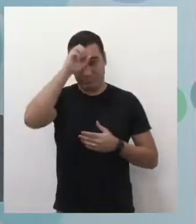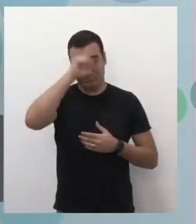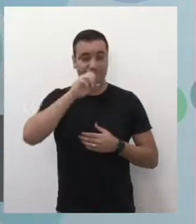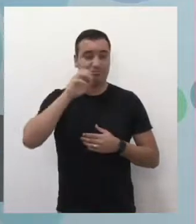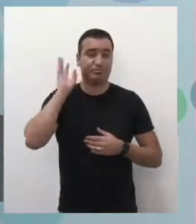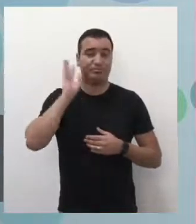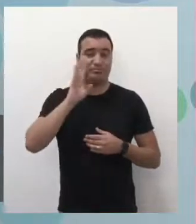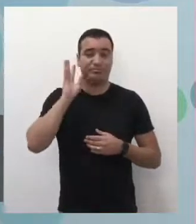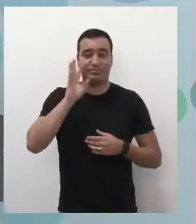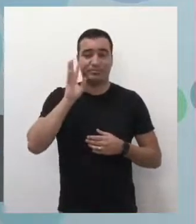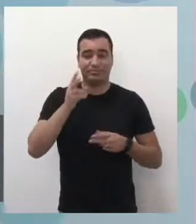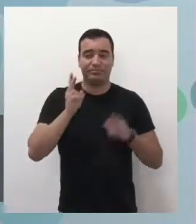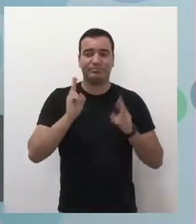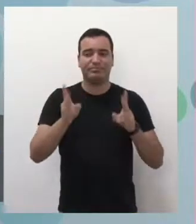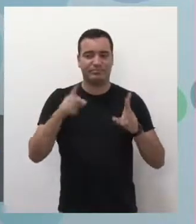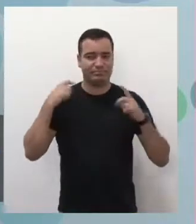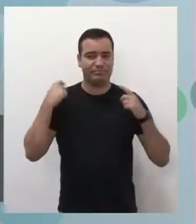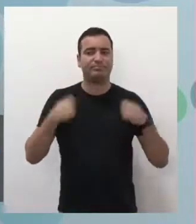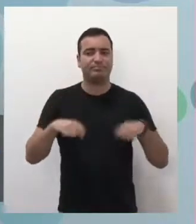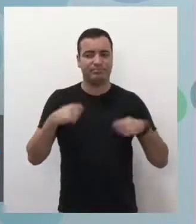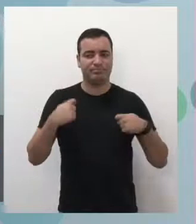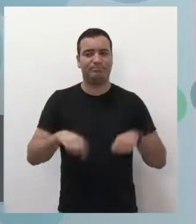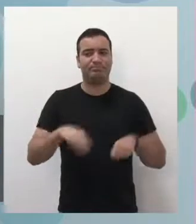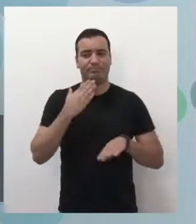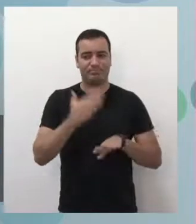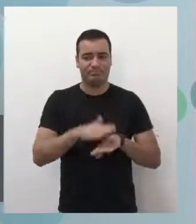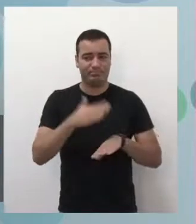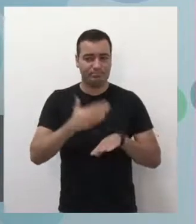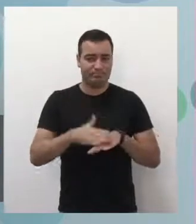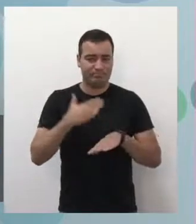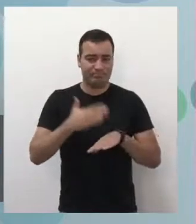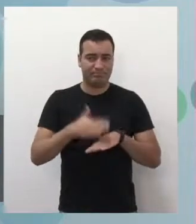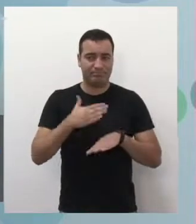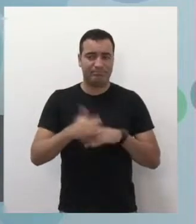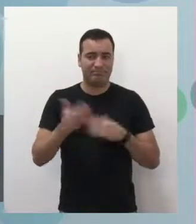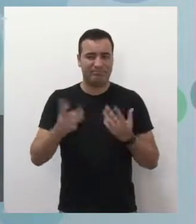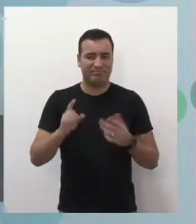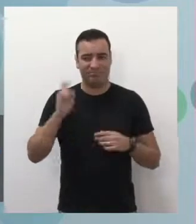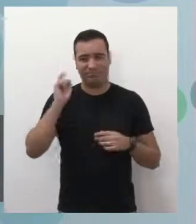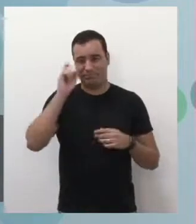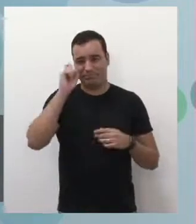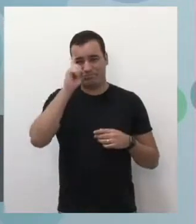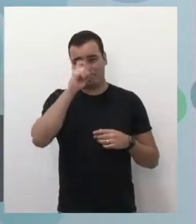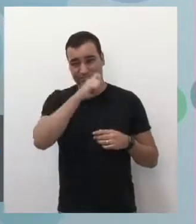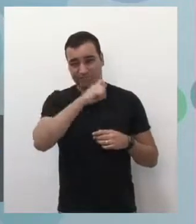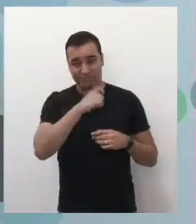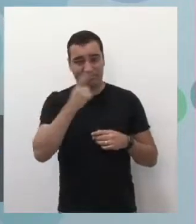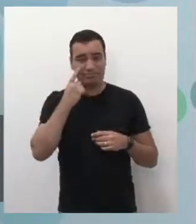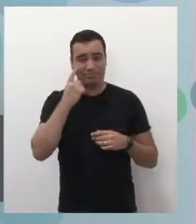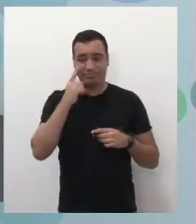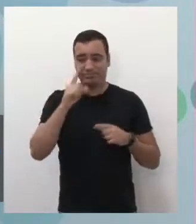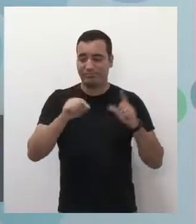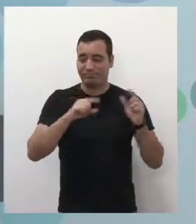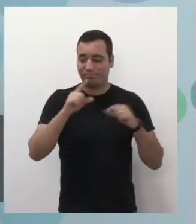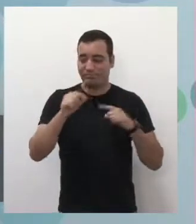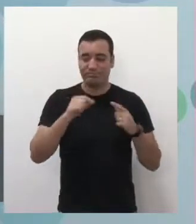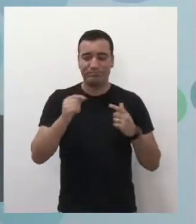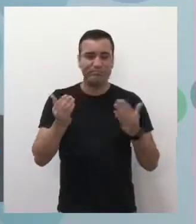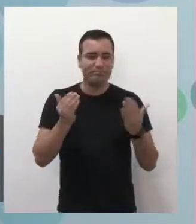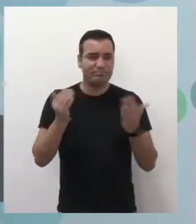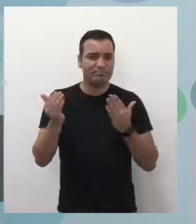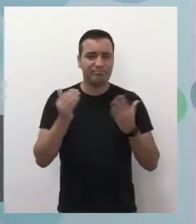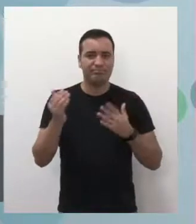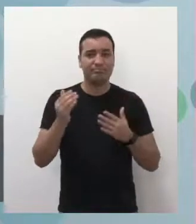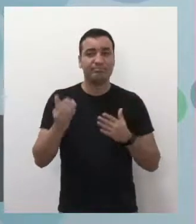legal e a gente vai sempre precisar treinar isso, tá, galera? Que é assim, é meio complicado da gente ficar pegando conta, fazendo relação e tal. Então,